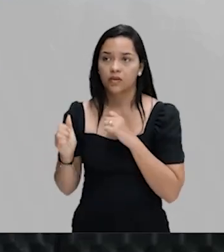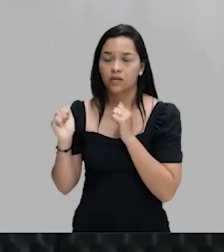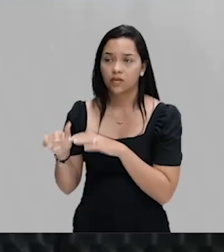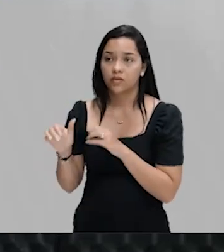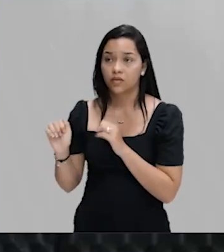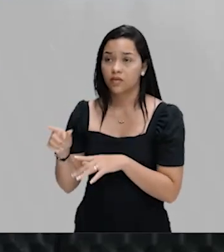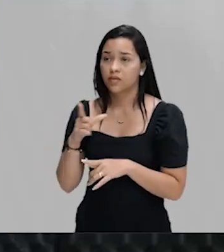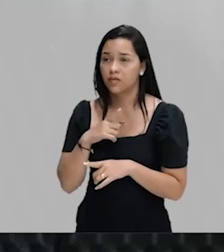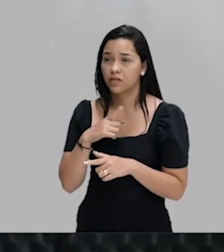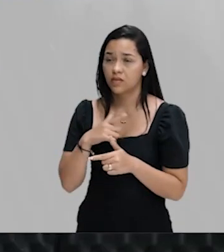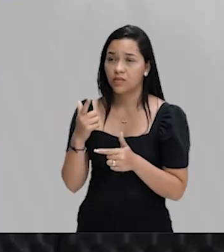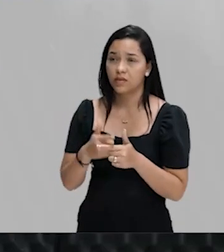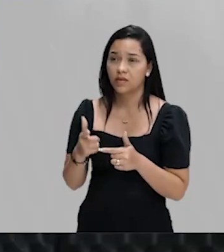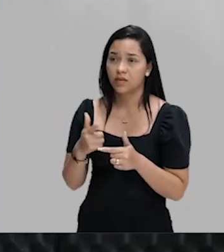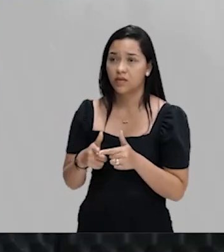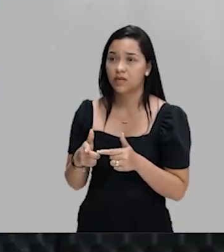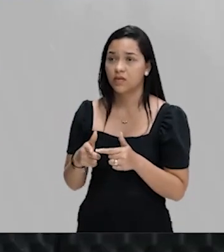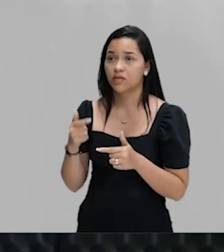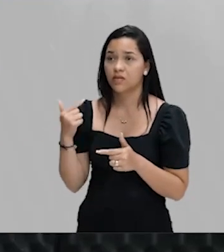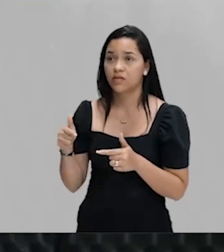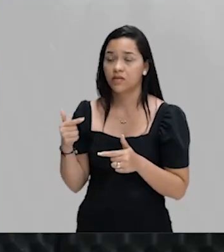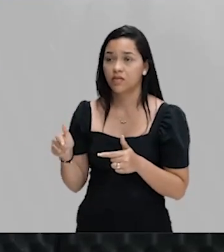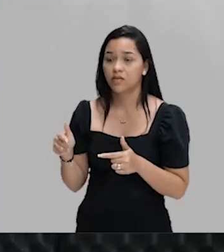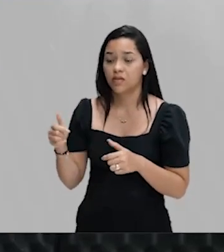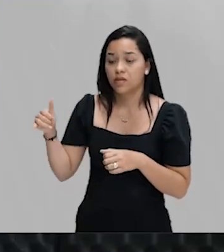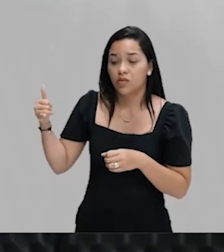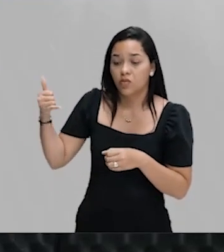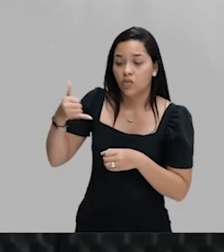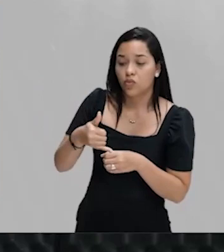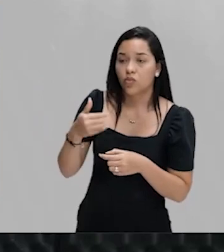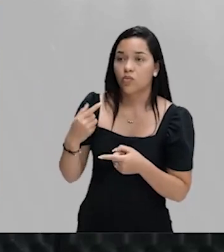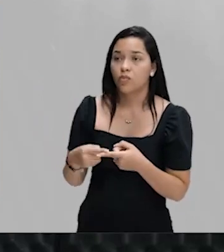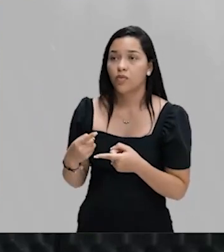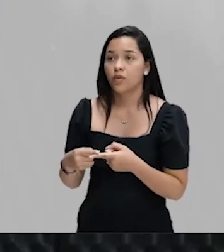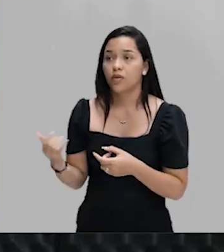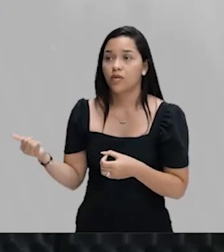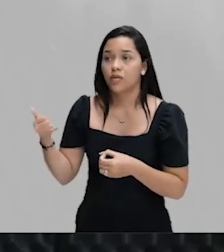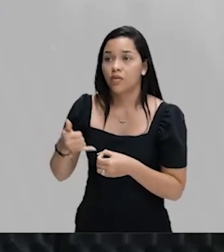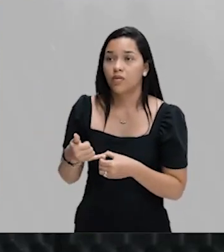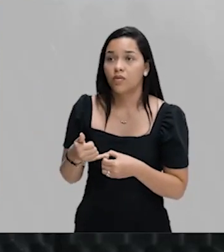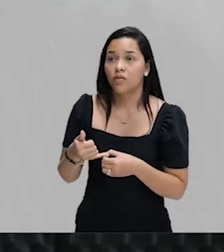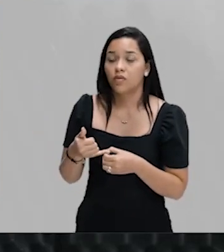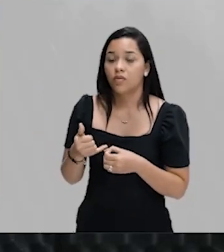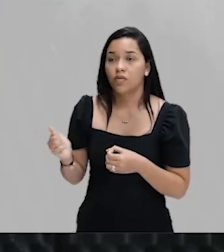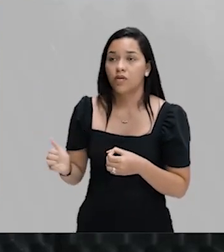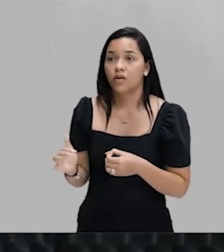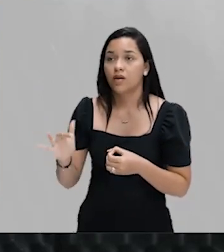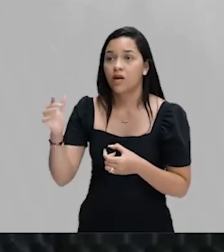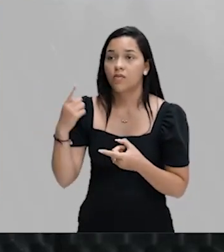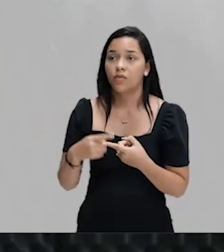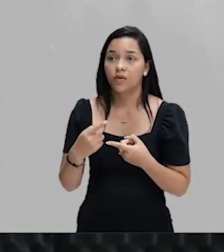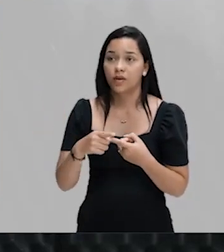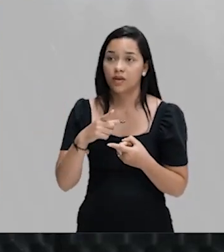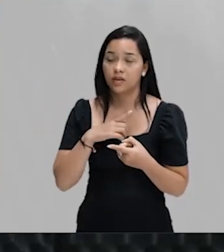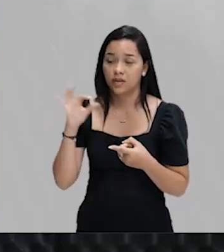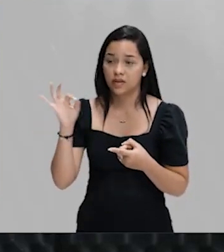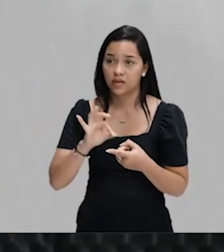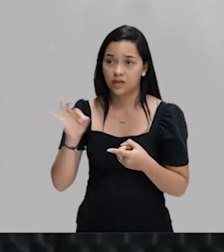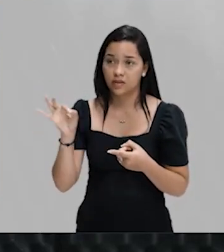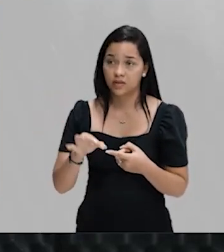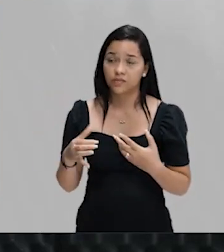vinha passando por uma crise, por exemplo, de desabastecimento de combustíveis. Por quê? Porque o combustível está ficando mais caro porque ele já está tendo uma taxação